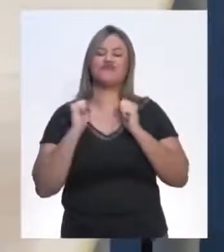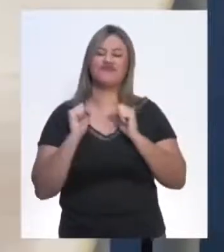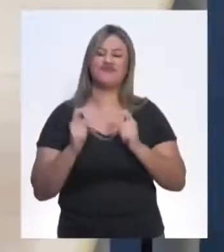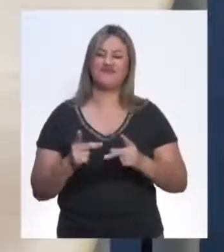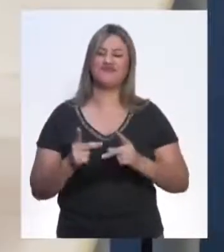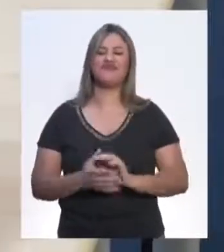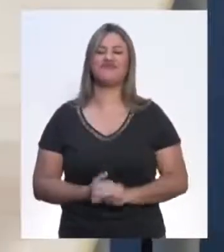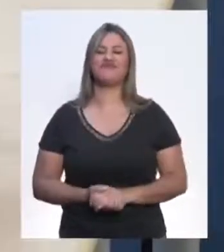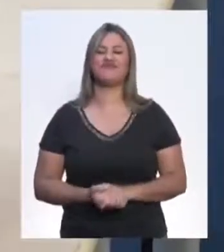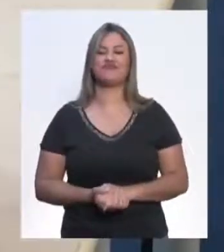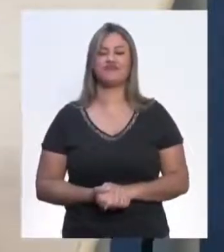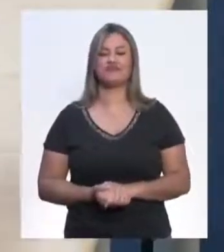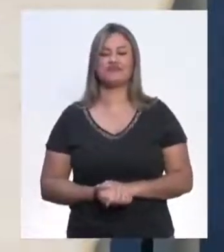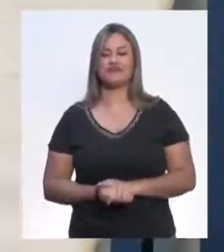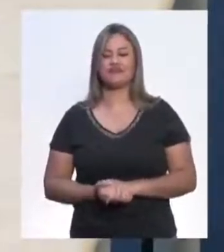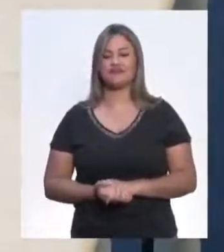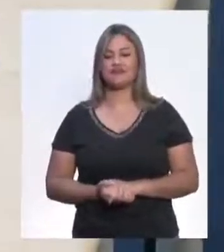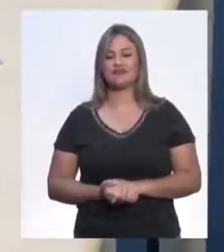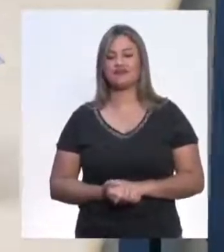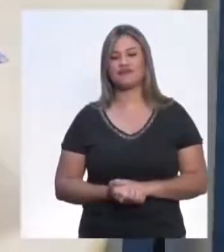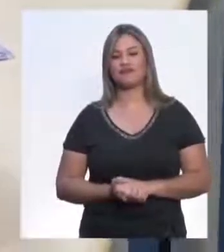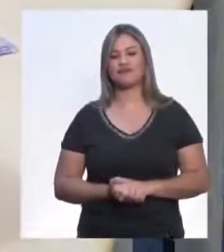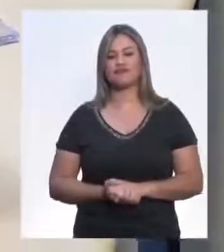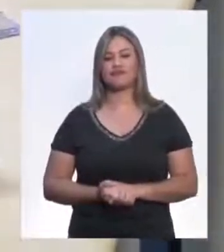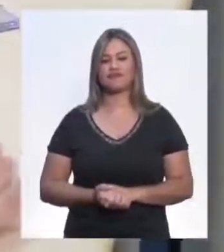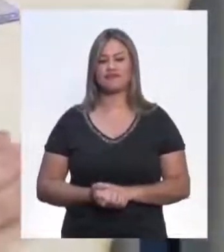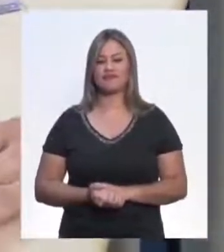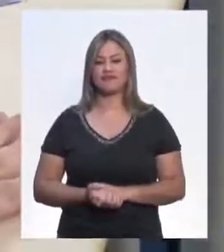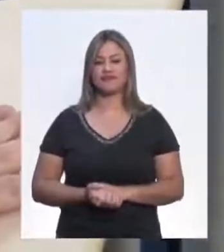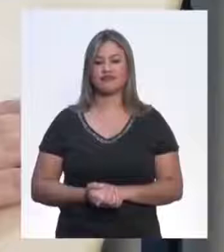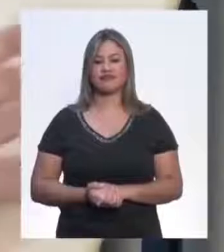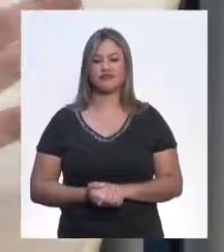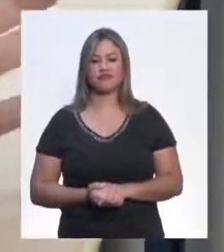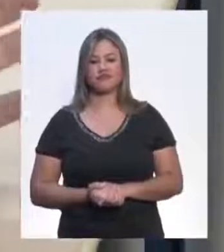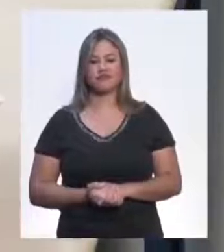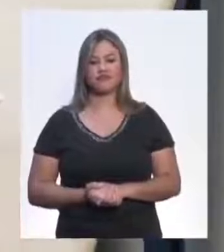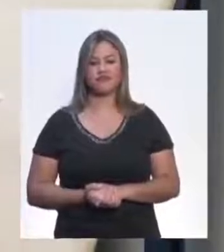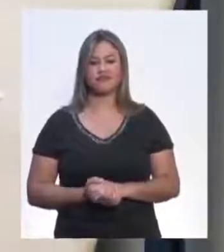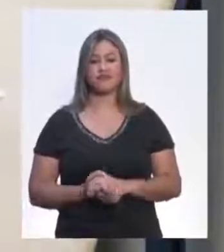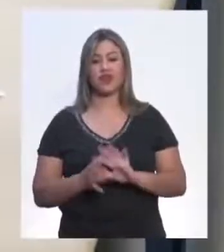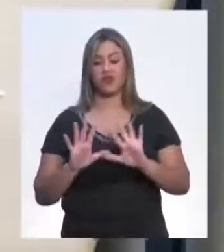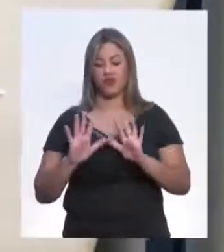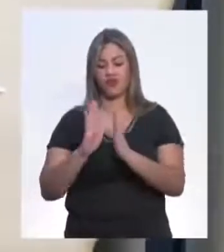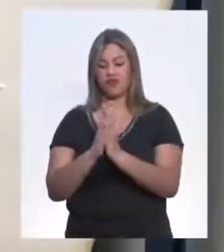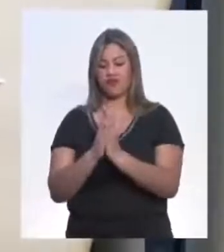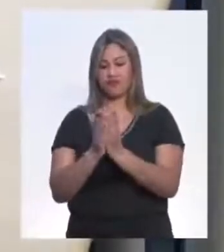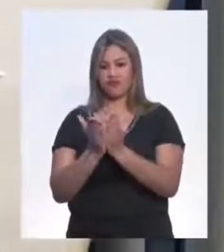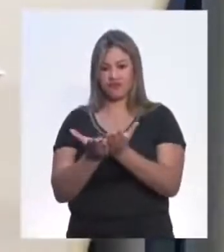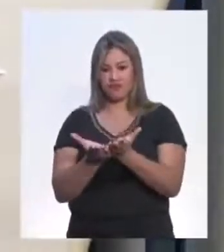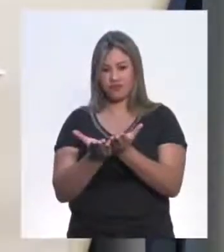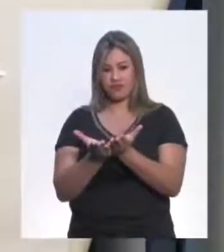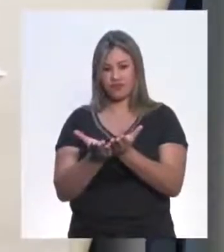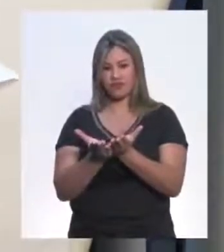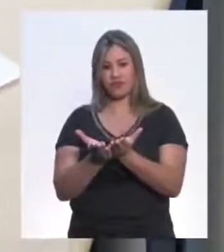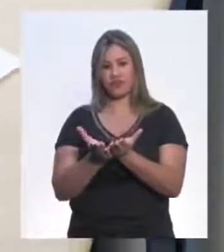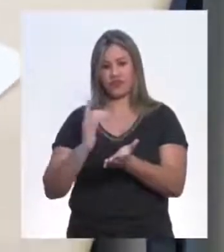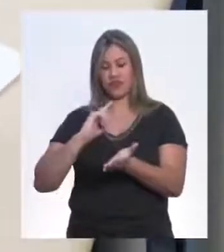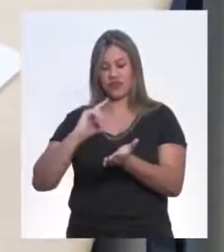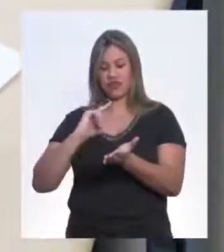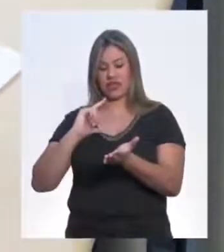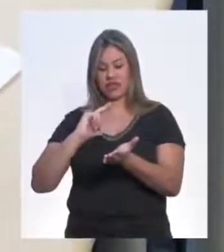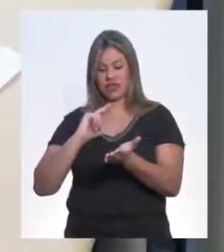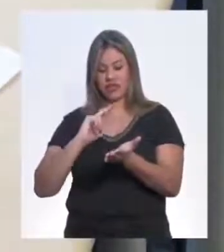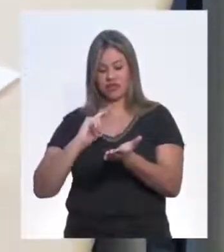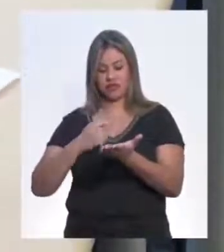que vocês vão fazer? Então, vocês vão abrir. Eu já vou fazer algumas marcações. Então, pega lá uma caneta, o que vocês